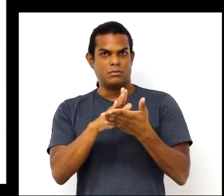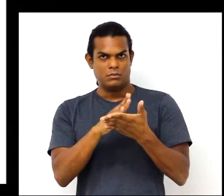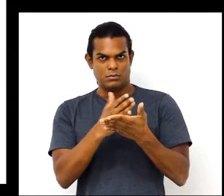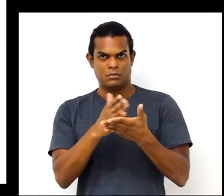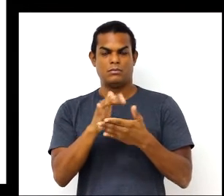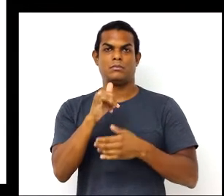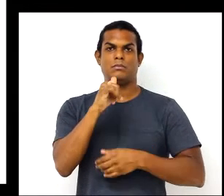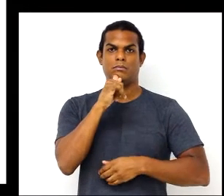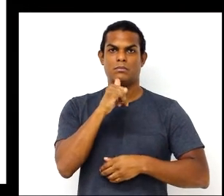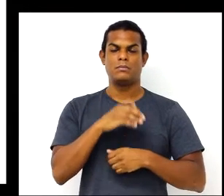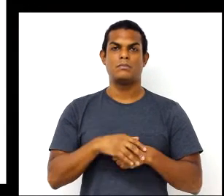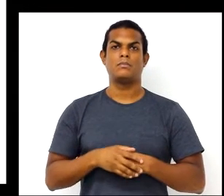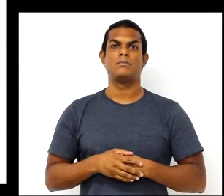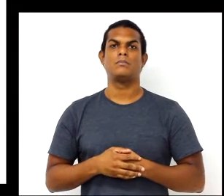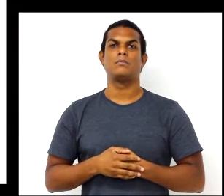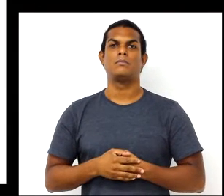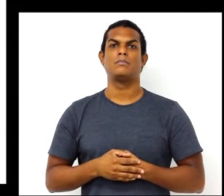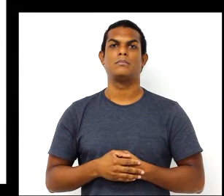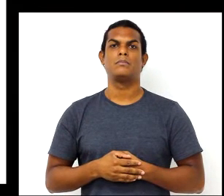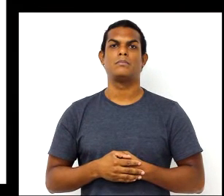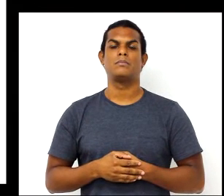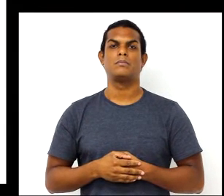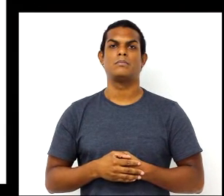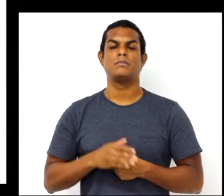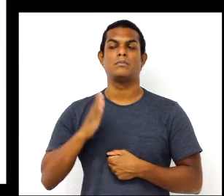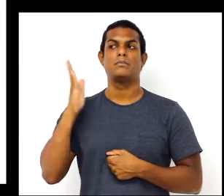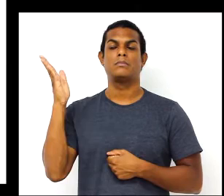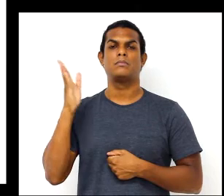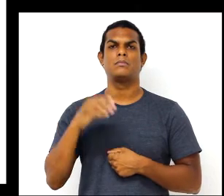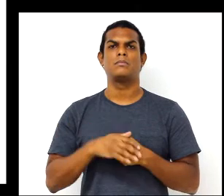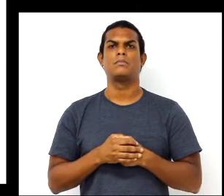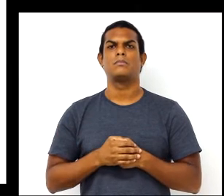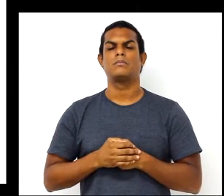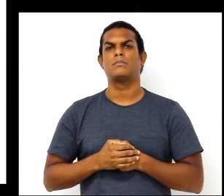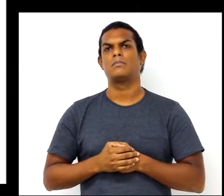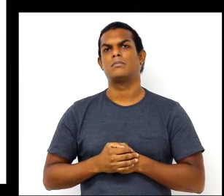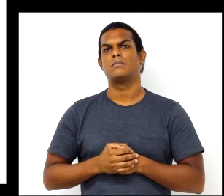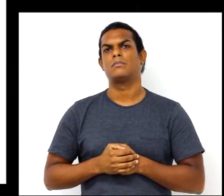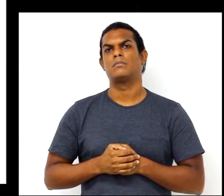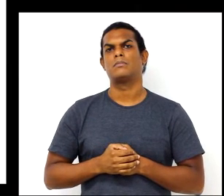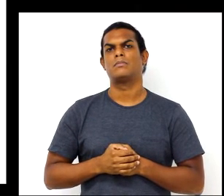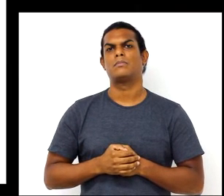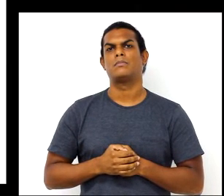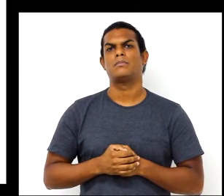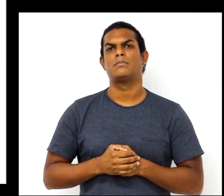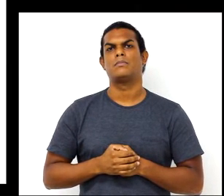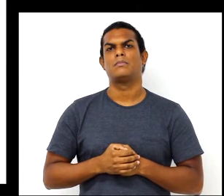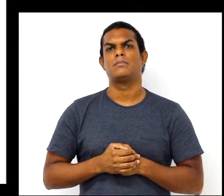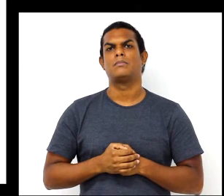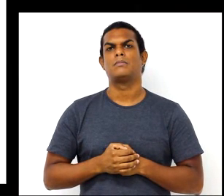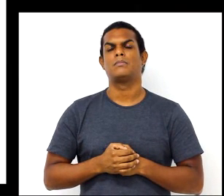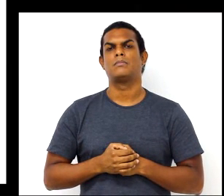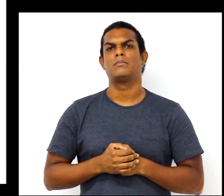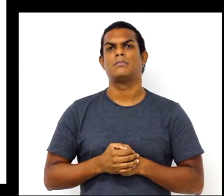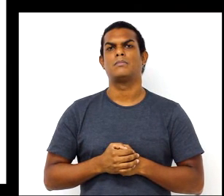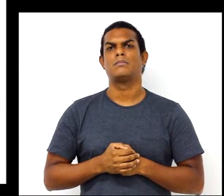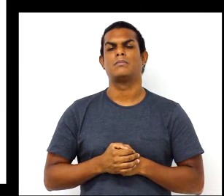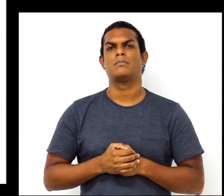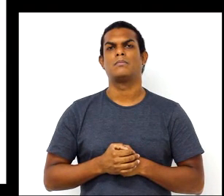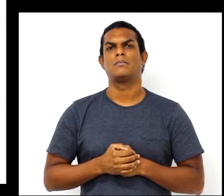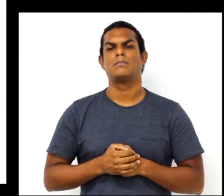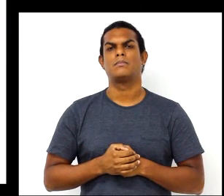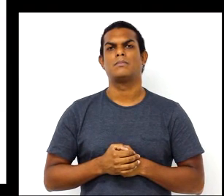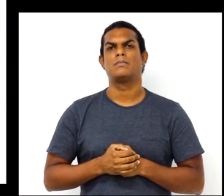na imagem a gente traz um panfleto, um convite e uma peça publicitária. O que importa